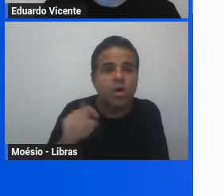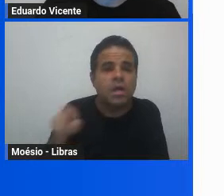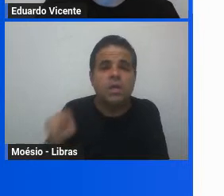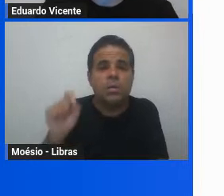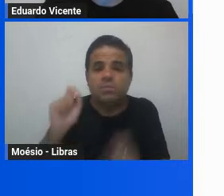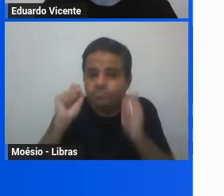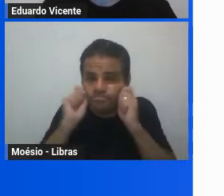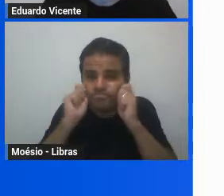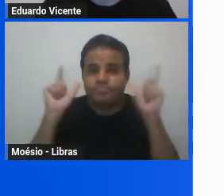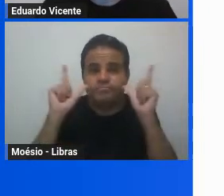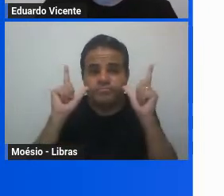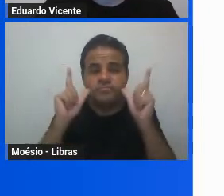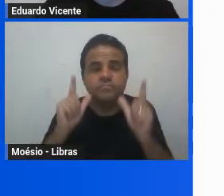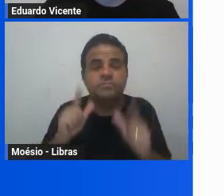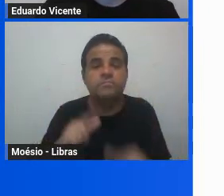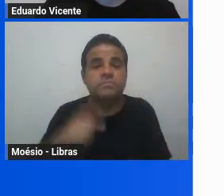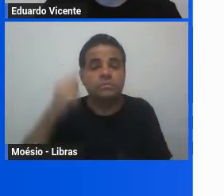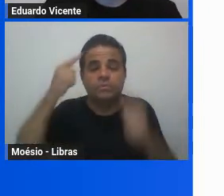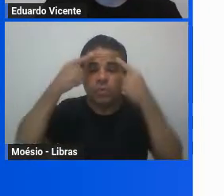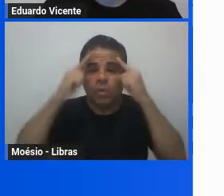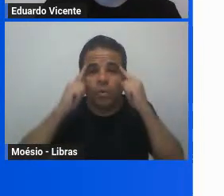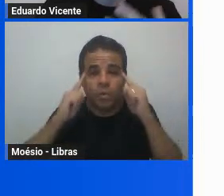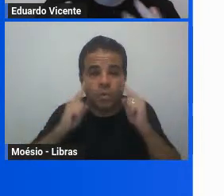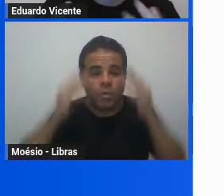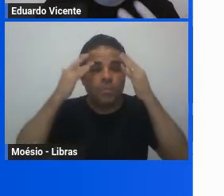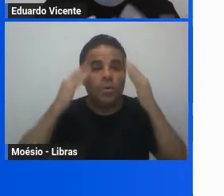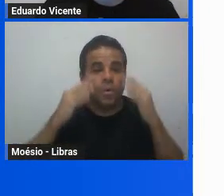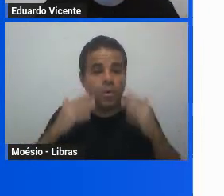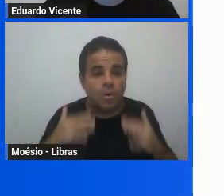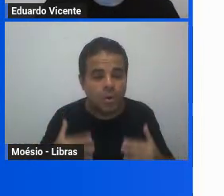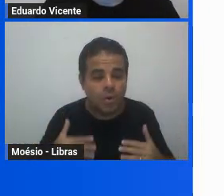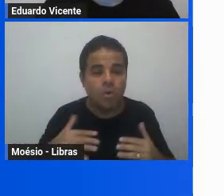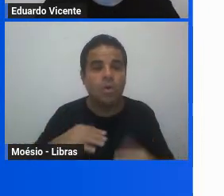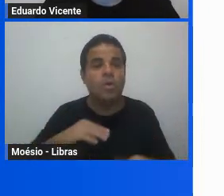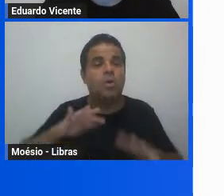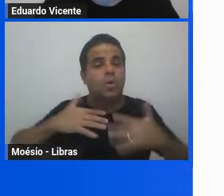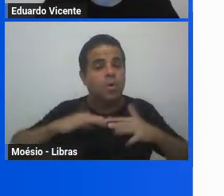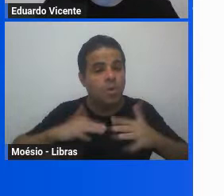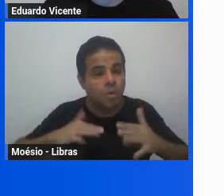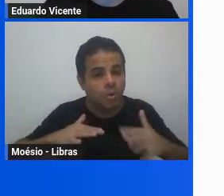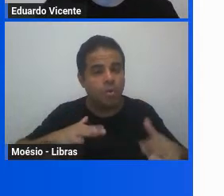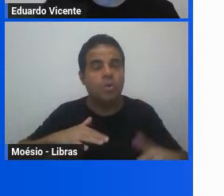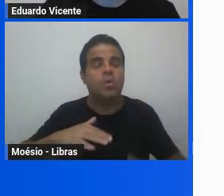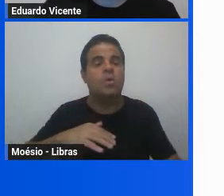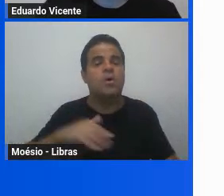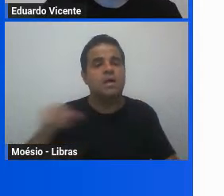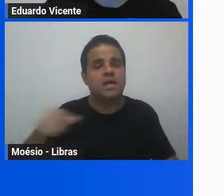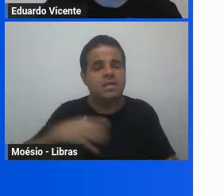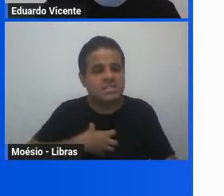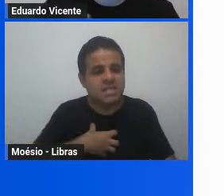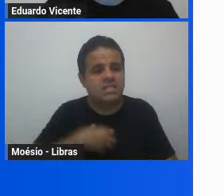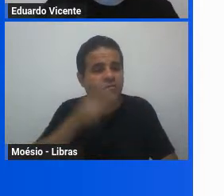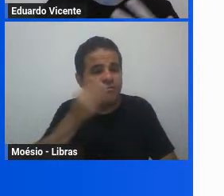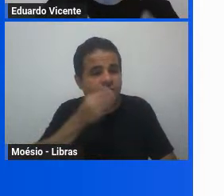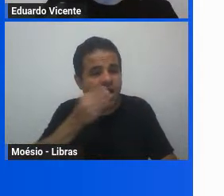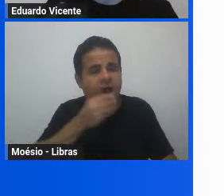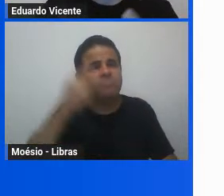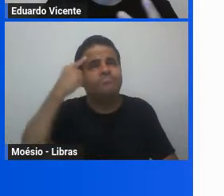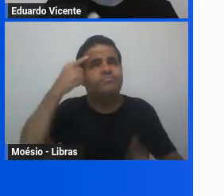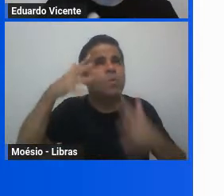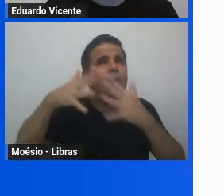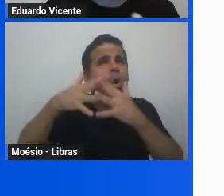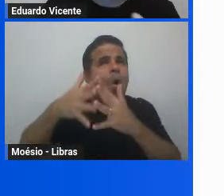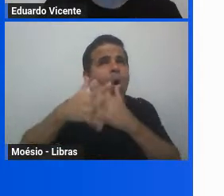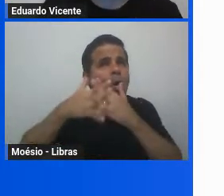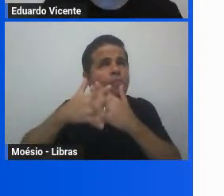Então, os sinais de alerta são transpiração, tremores, fraqueza, ele se sente fraco, tem confusão mental, ele fica um